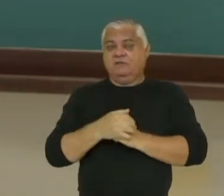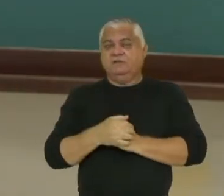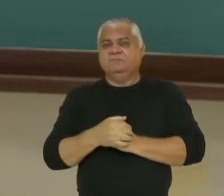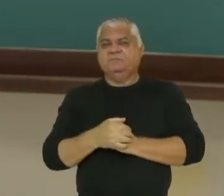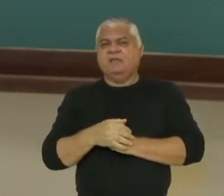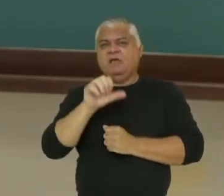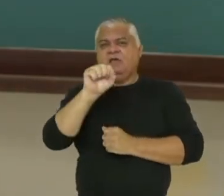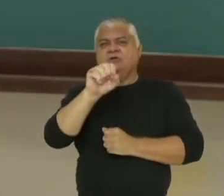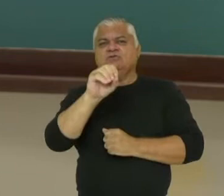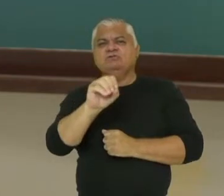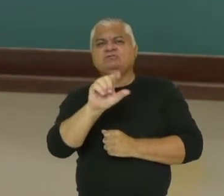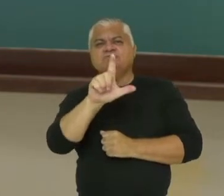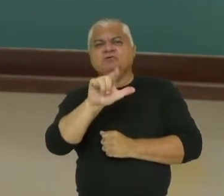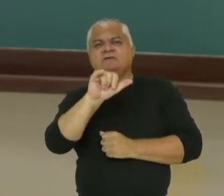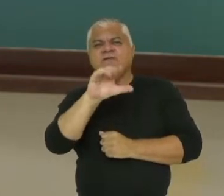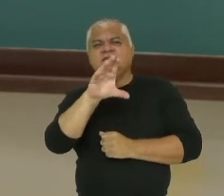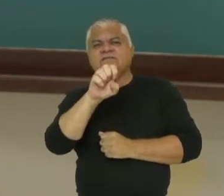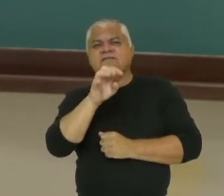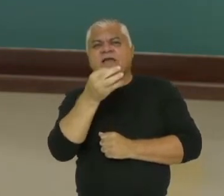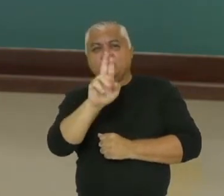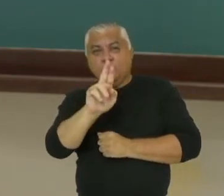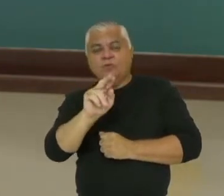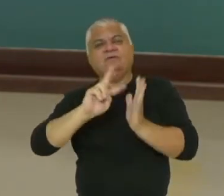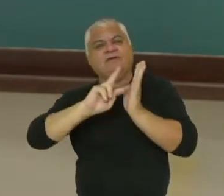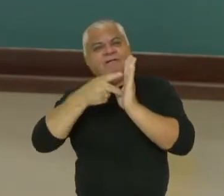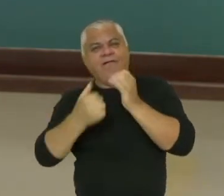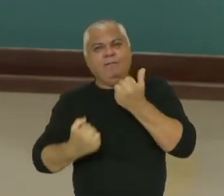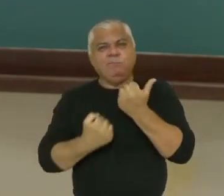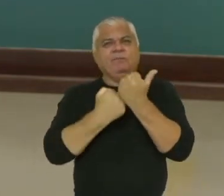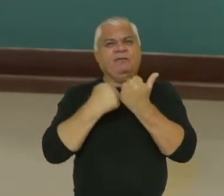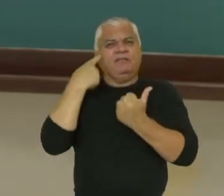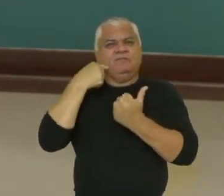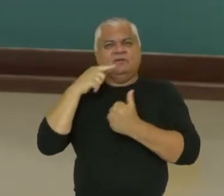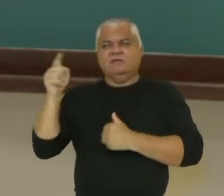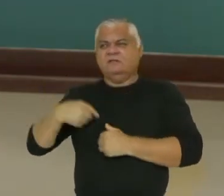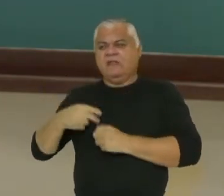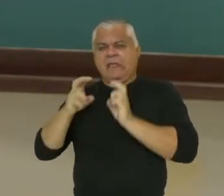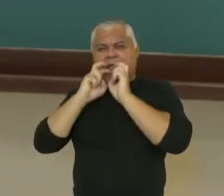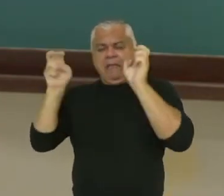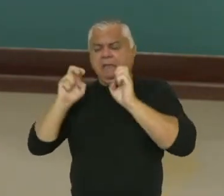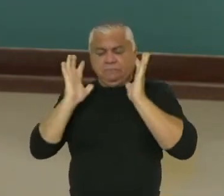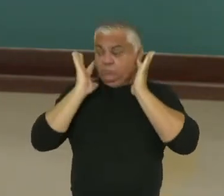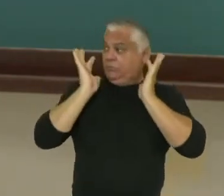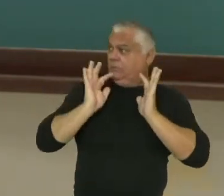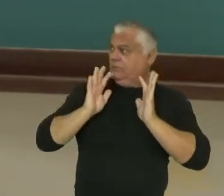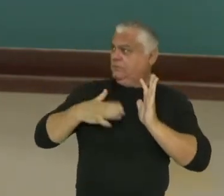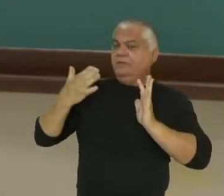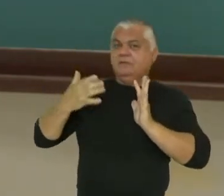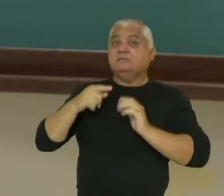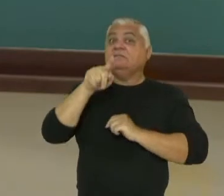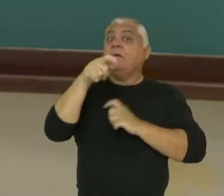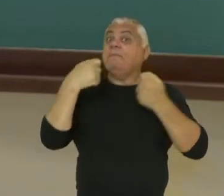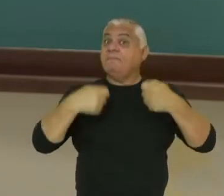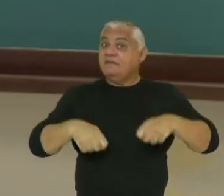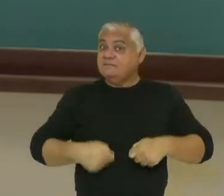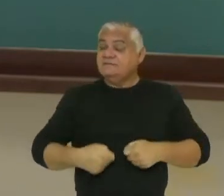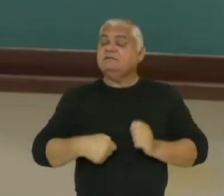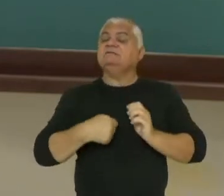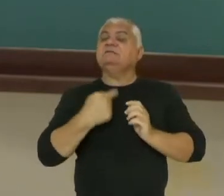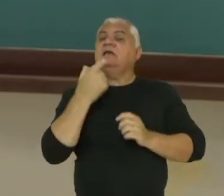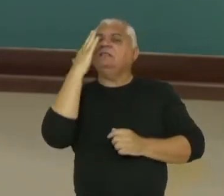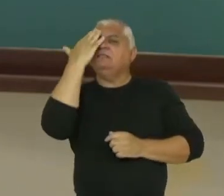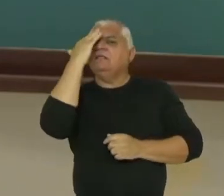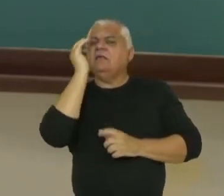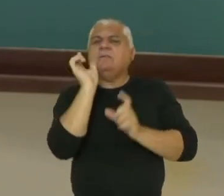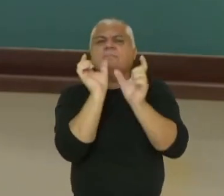aqui é a linguagem daquele século, da época. Então é necessário que você faça inferências sobre